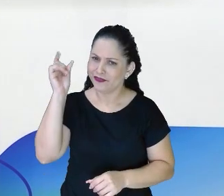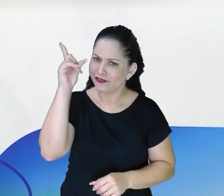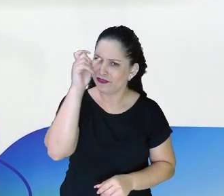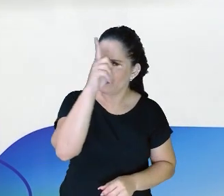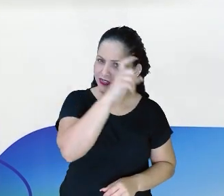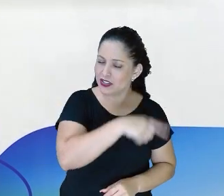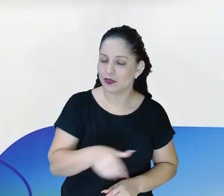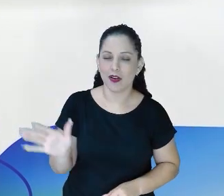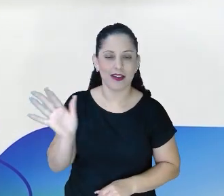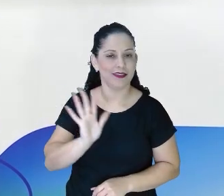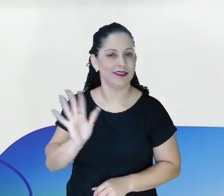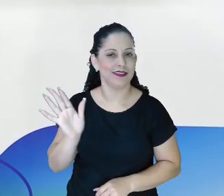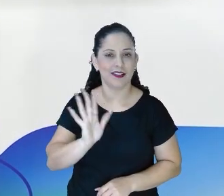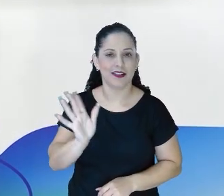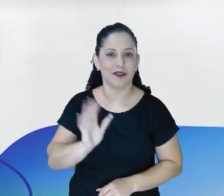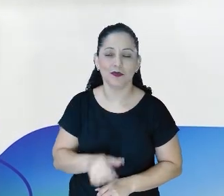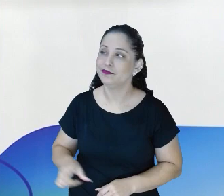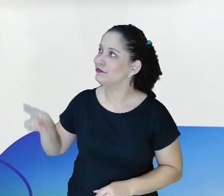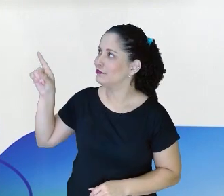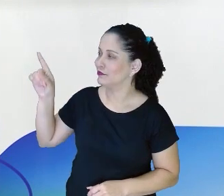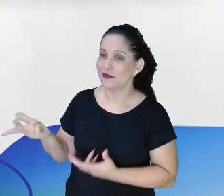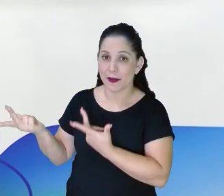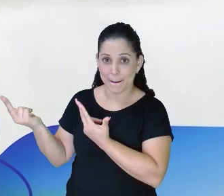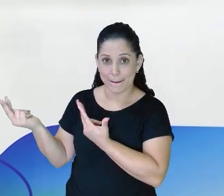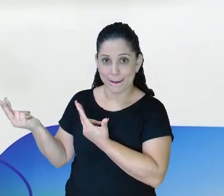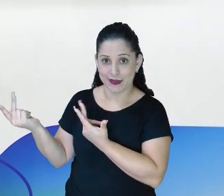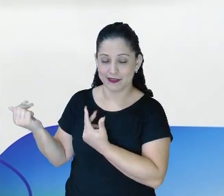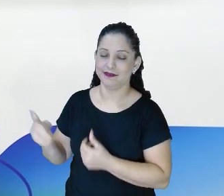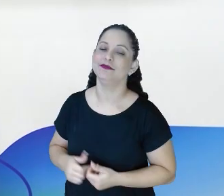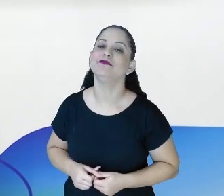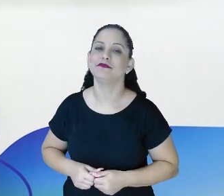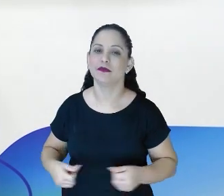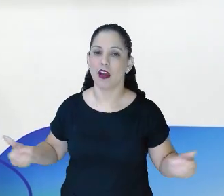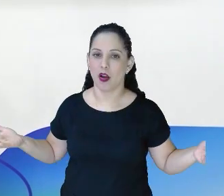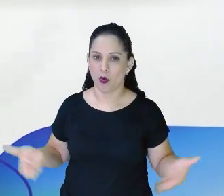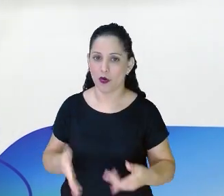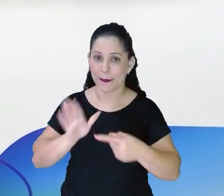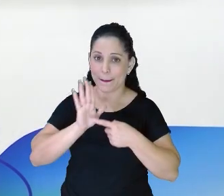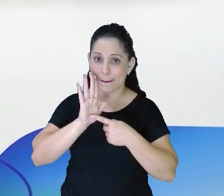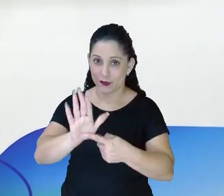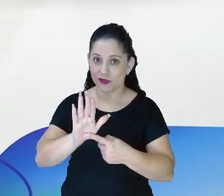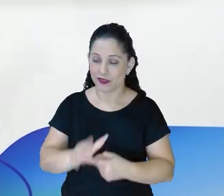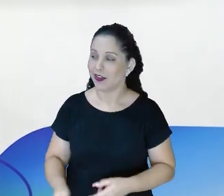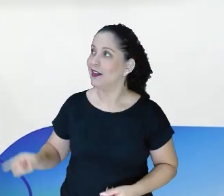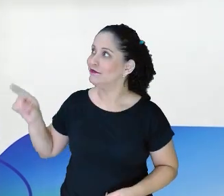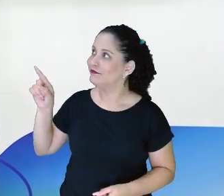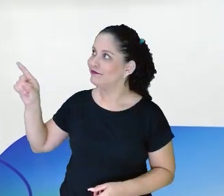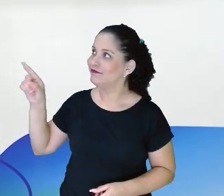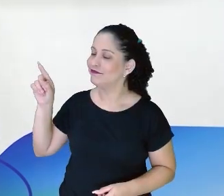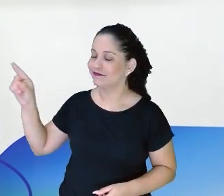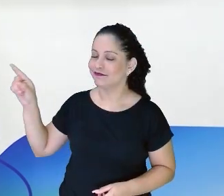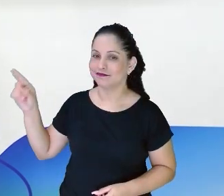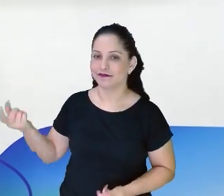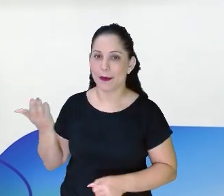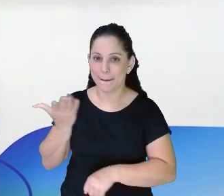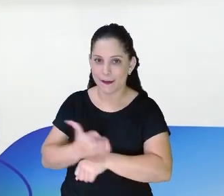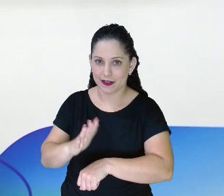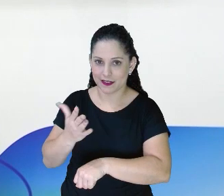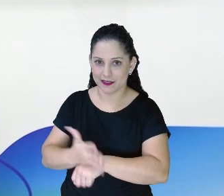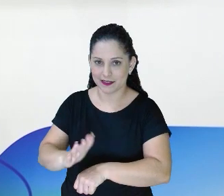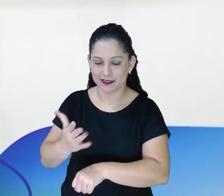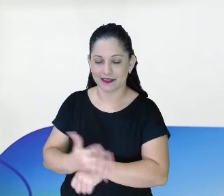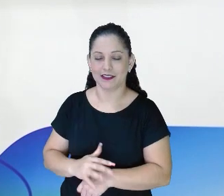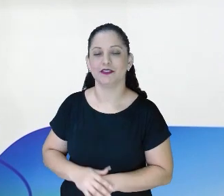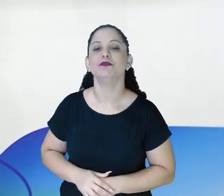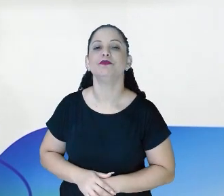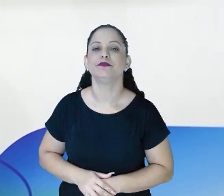não. A gente fez aqui um parecido no método chave. Eu vou mostrar para vocês esse primeiro momento na prática. É como